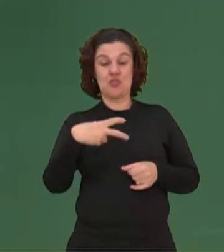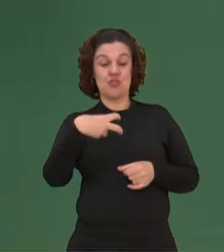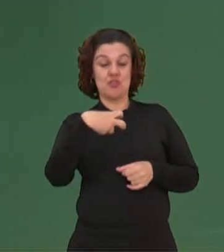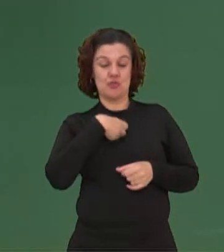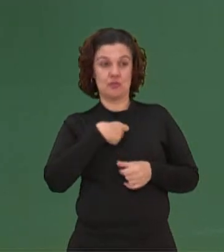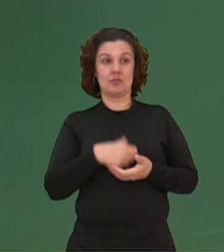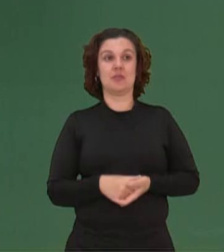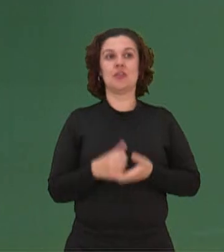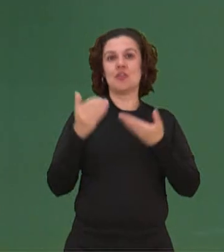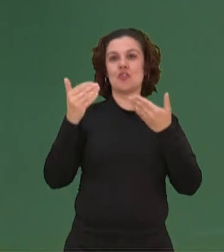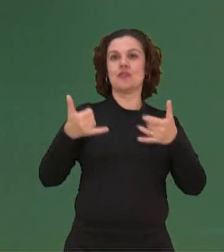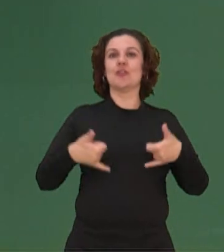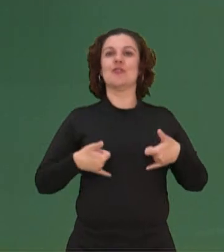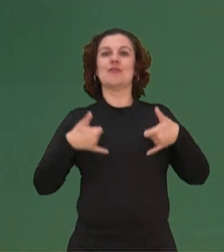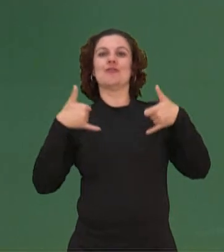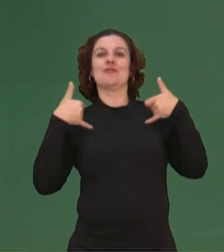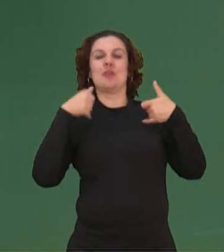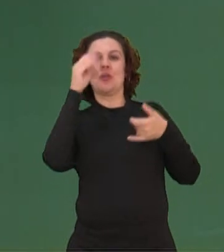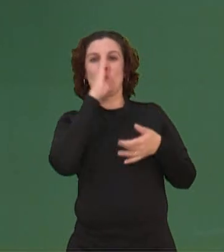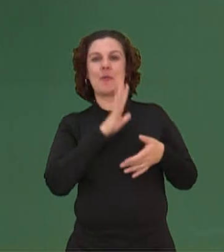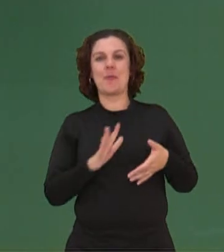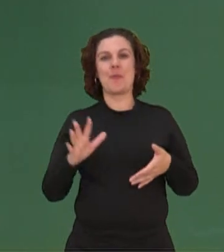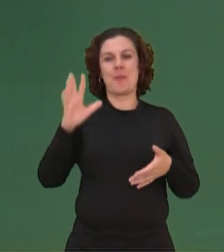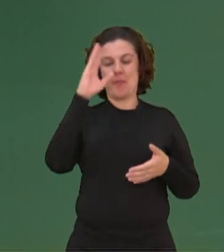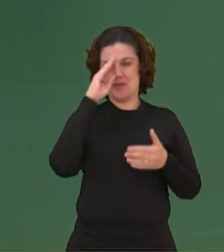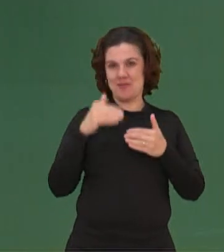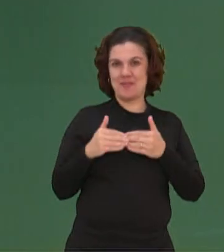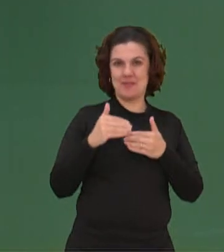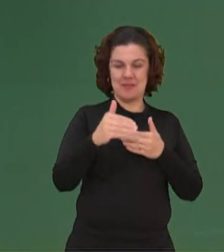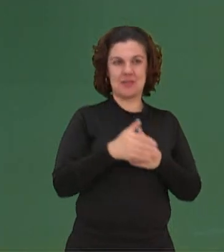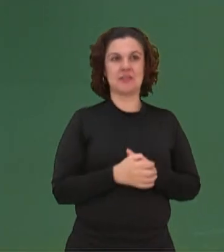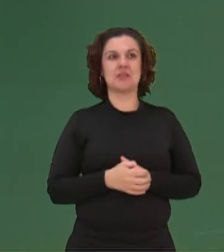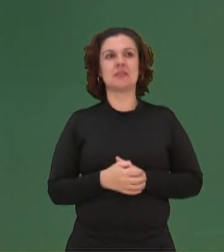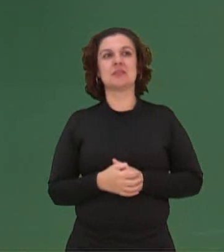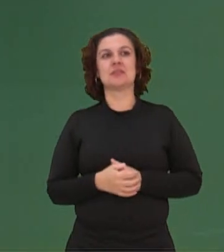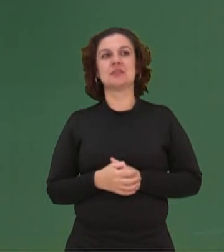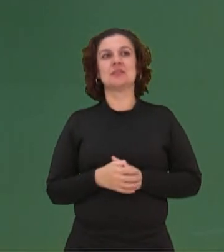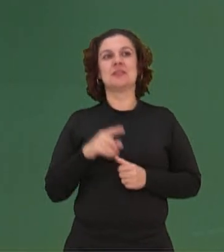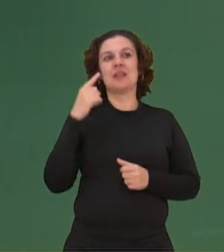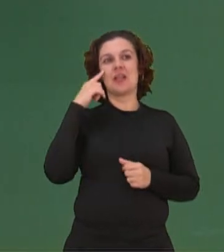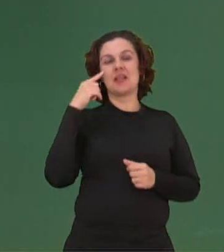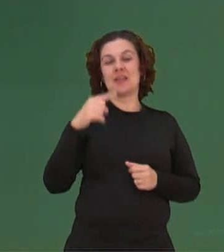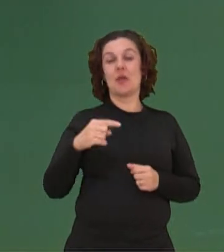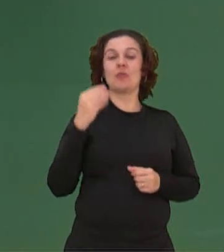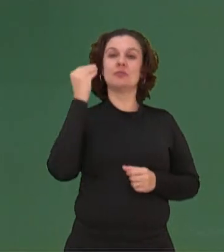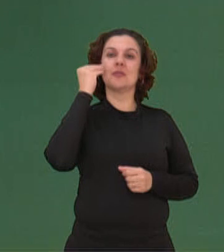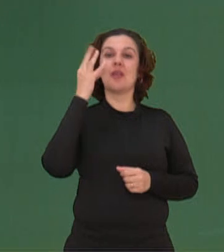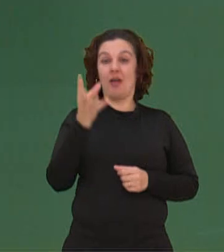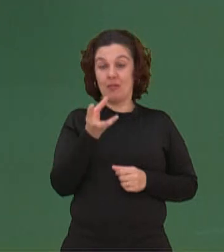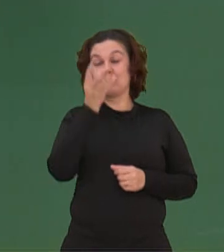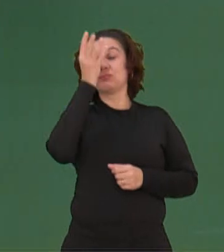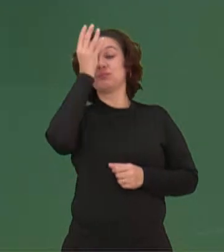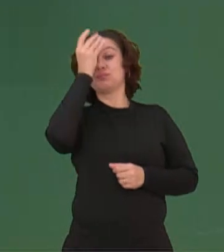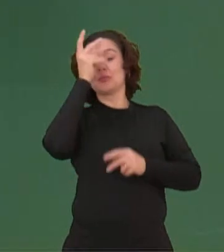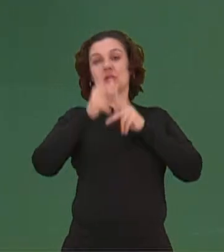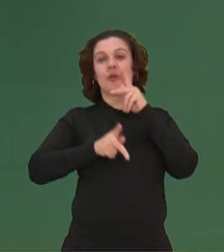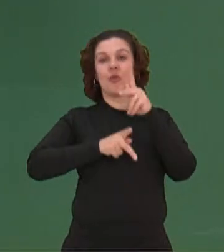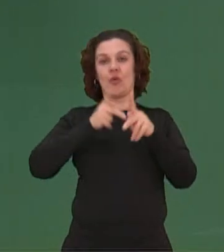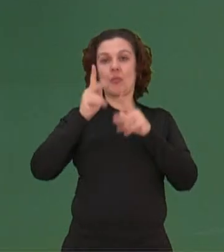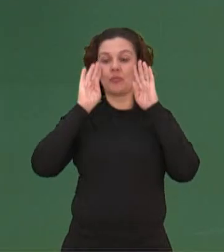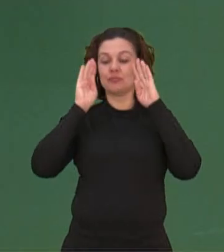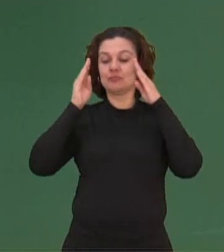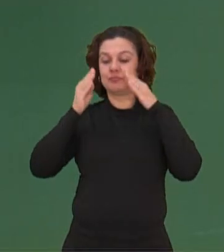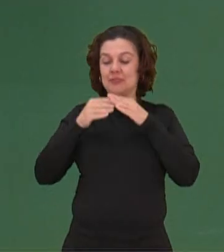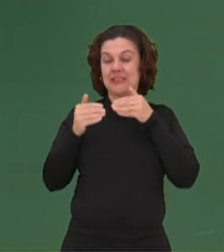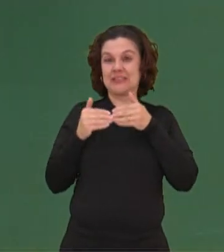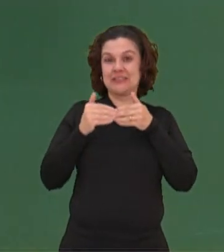uma juventude orgulhosa do Brasil levando o Brasil para frente. Propaganda convencer a população de que o governo estaria no